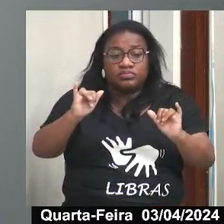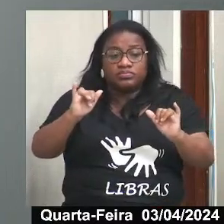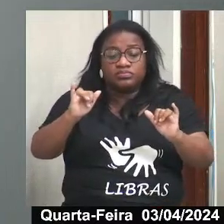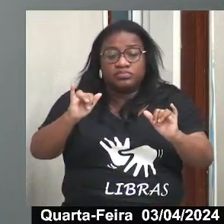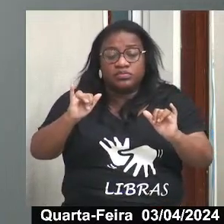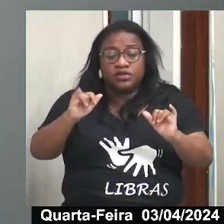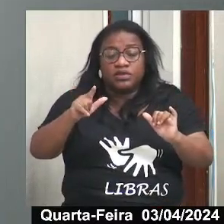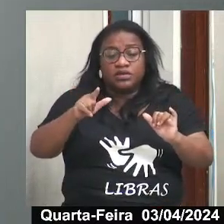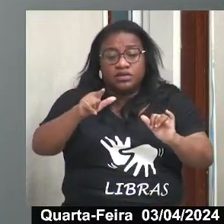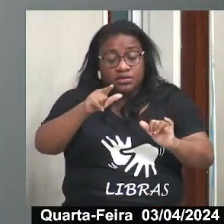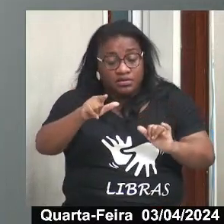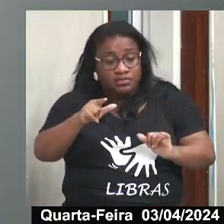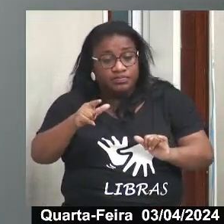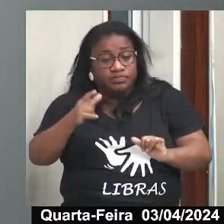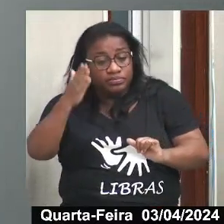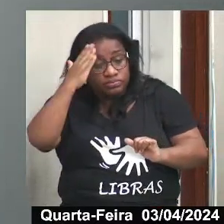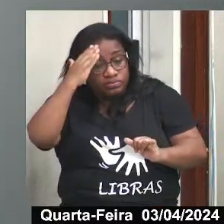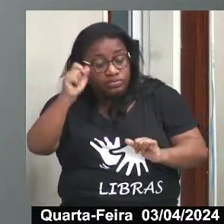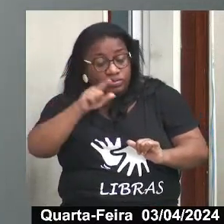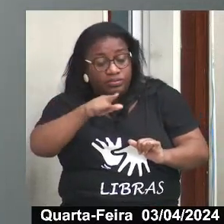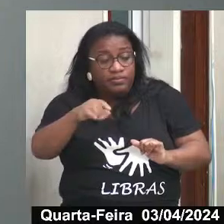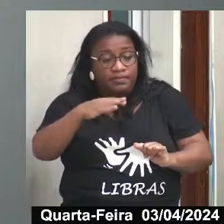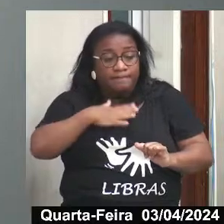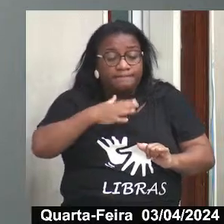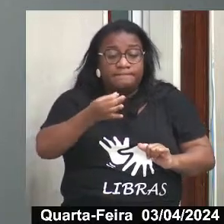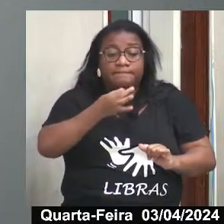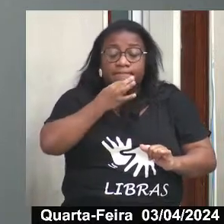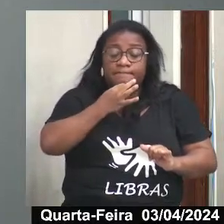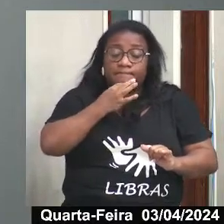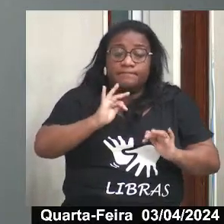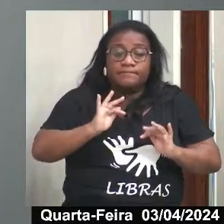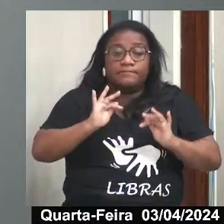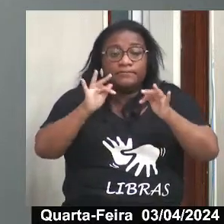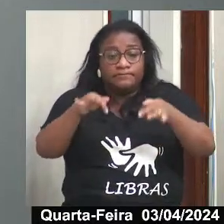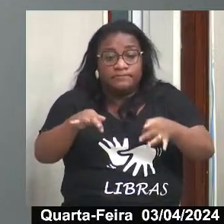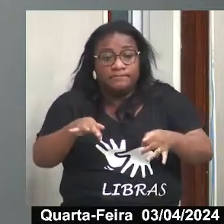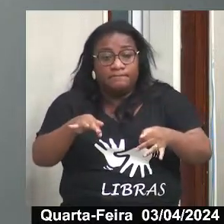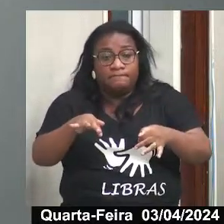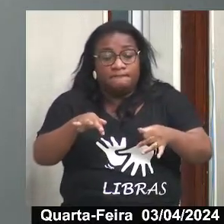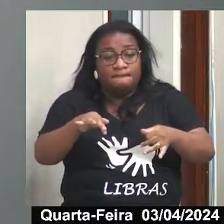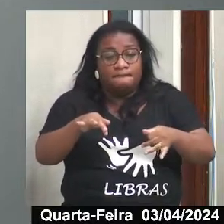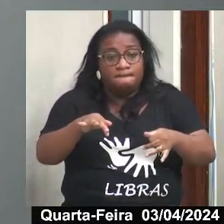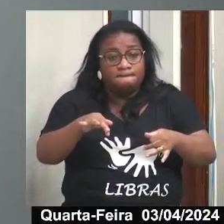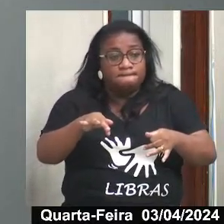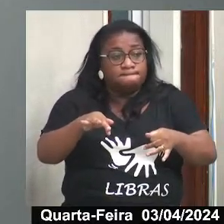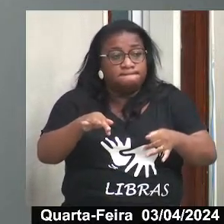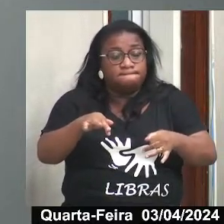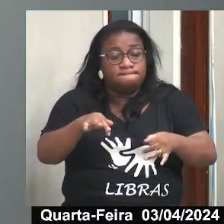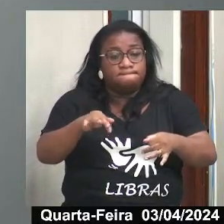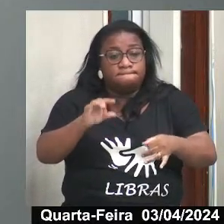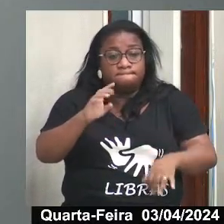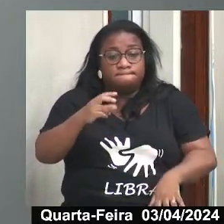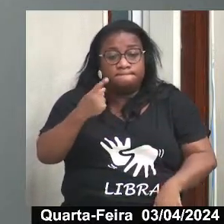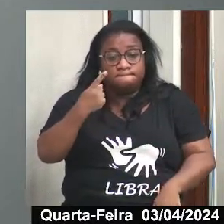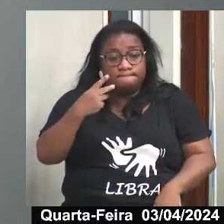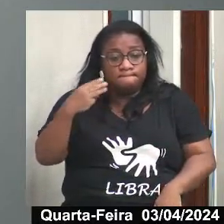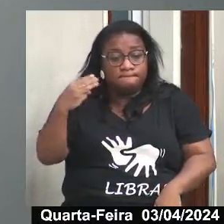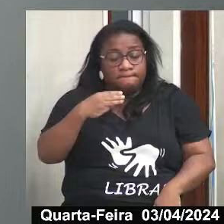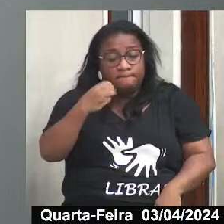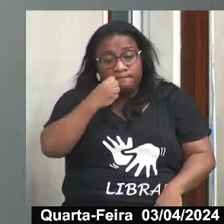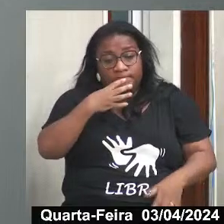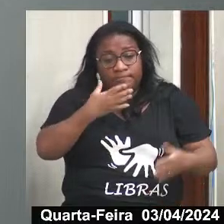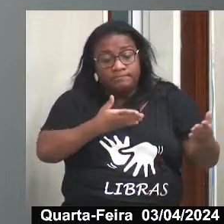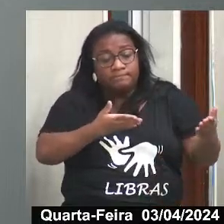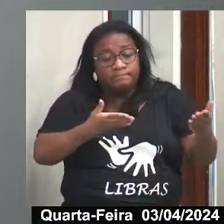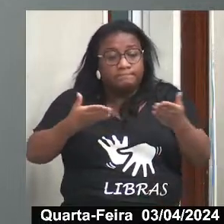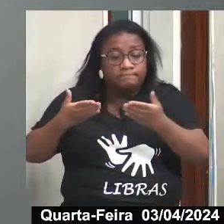se a carapuça serviu, fique à vontade vista. Para me finalizar a minha fala, senhor presidente, só um minutinho. Gostaria de